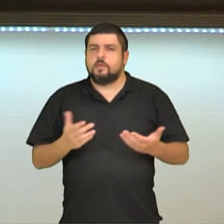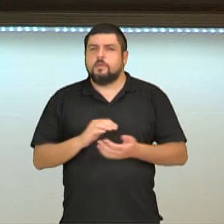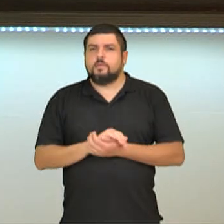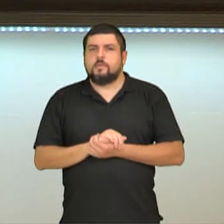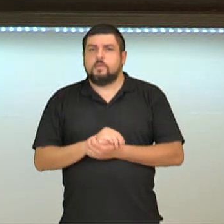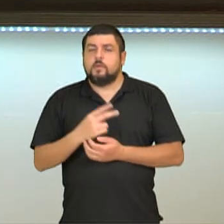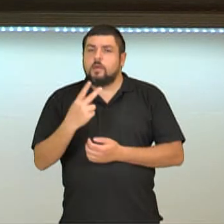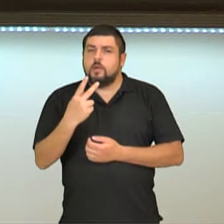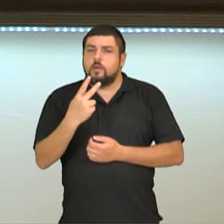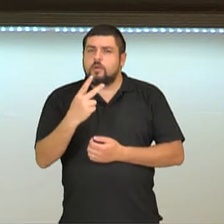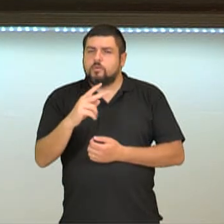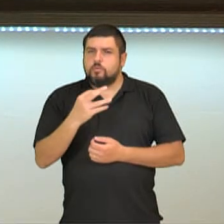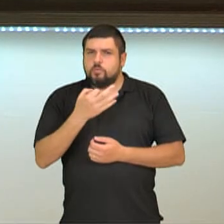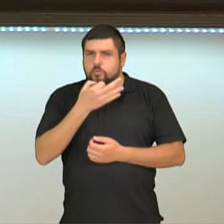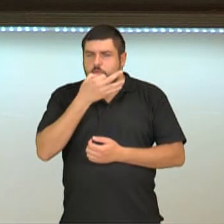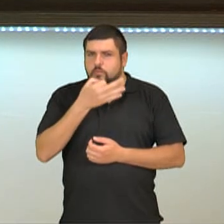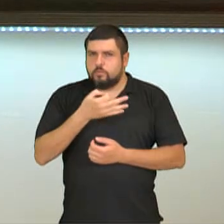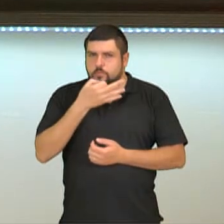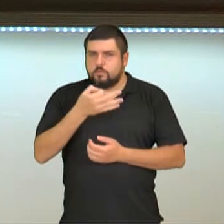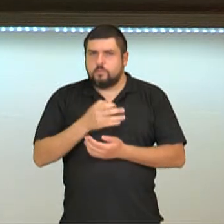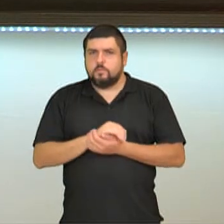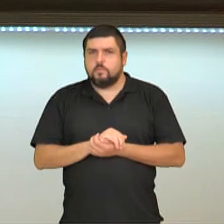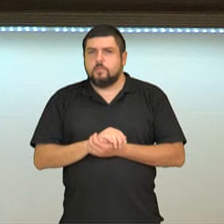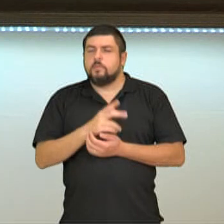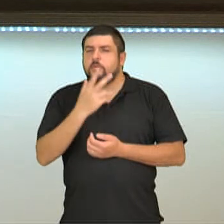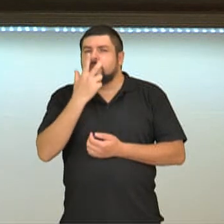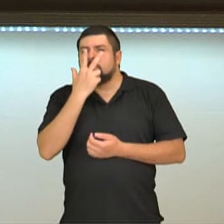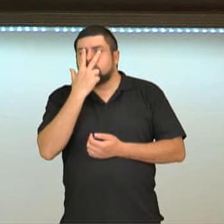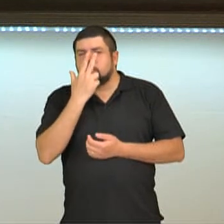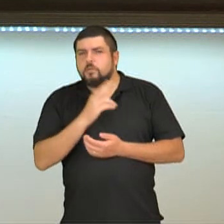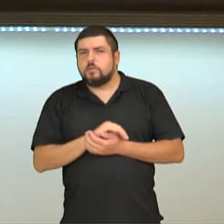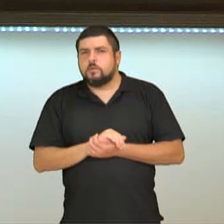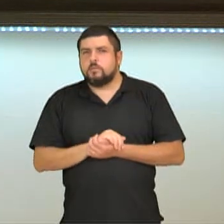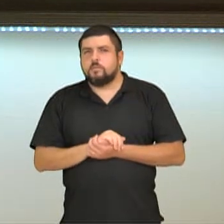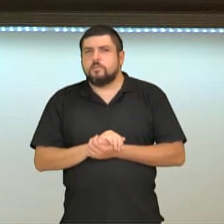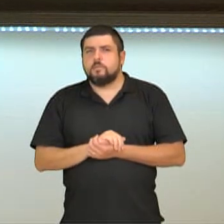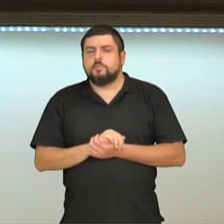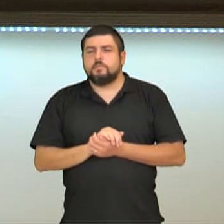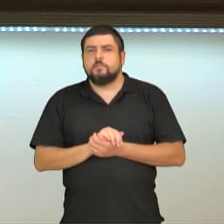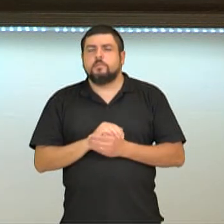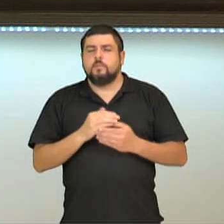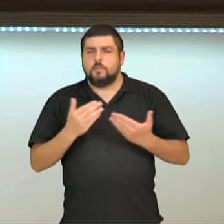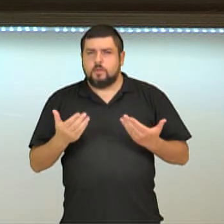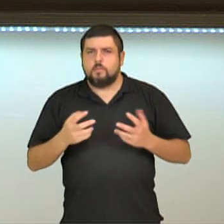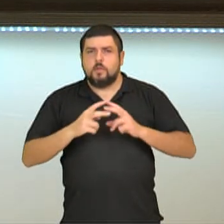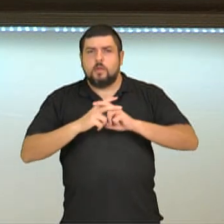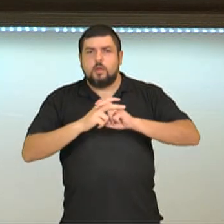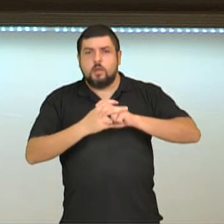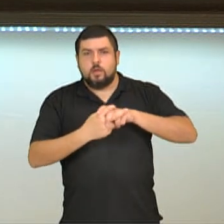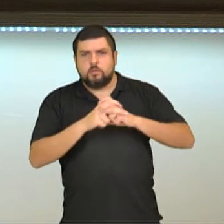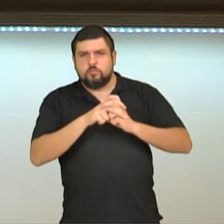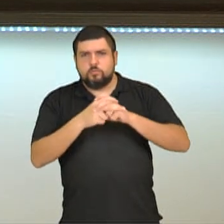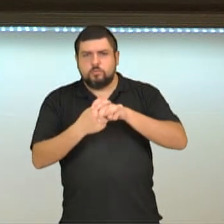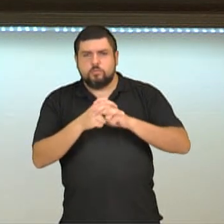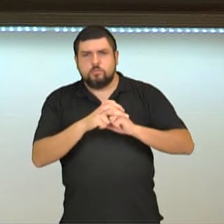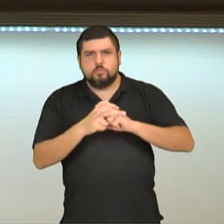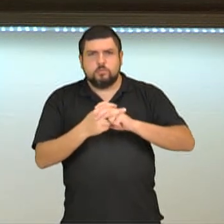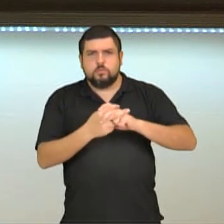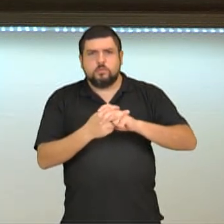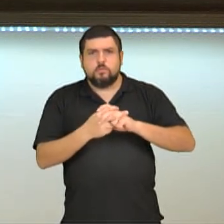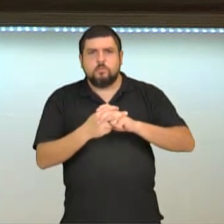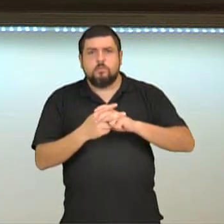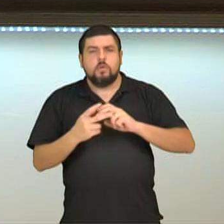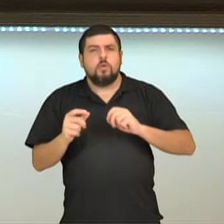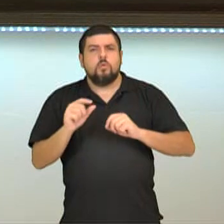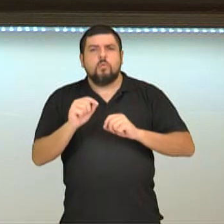é a sua opinião, como a professora colocou. O que você acha? Como eu disse, a luta está presente na humanidade desde